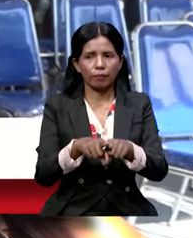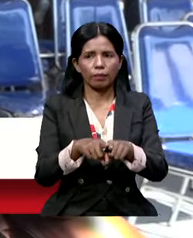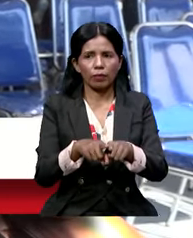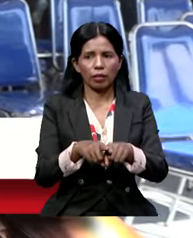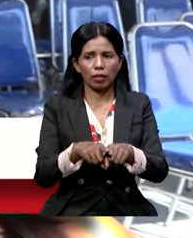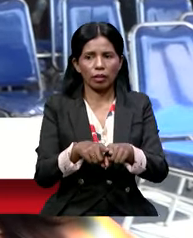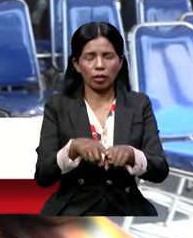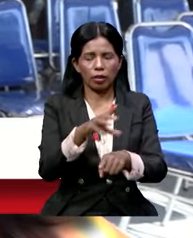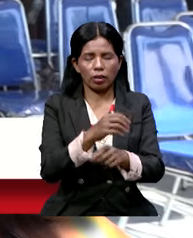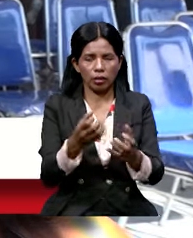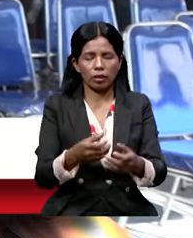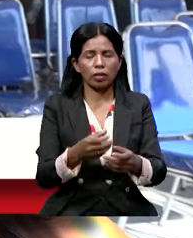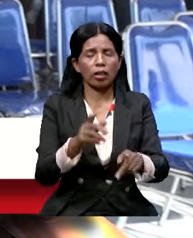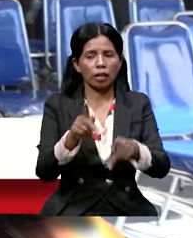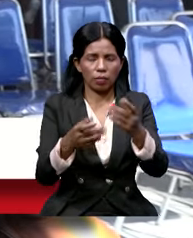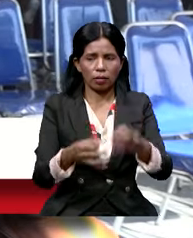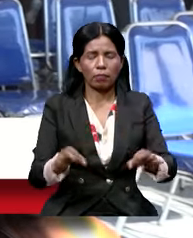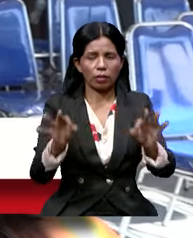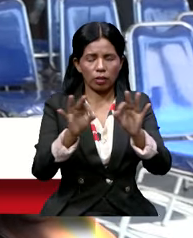hanesan componentes importantes atu fortifica